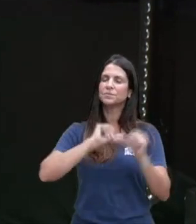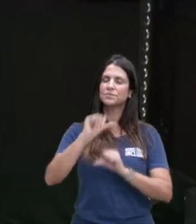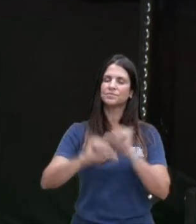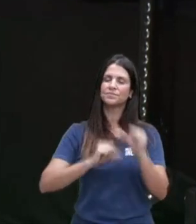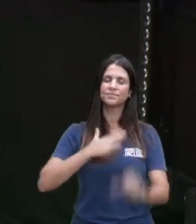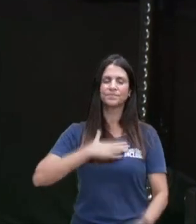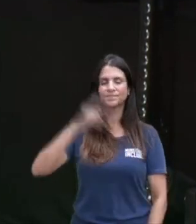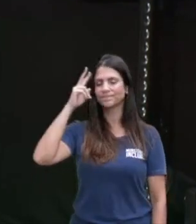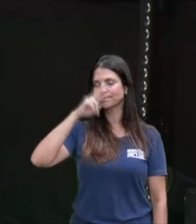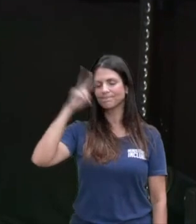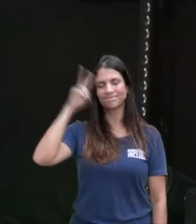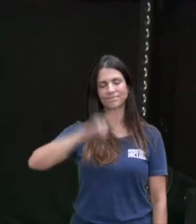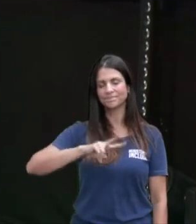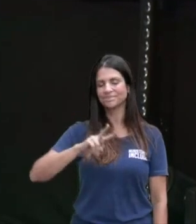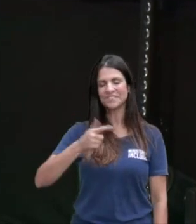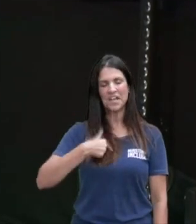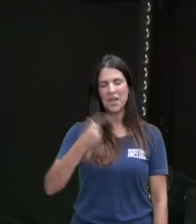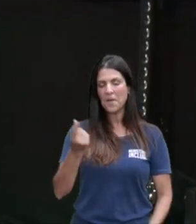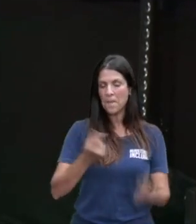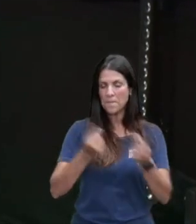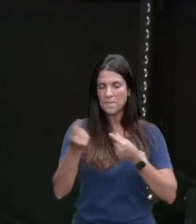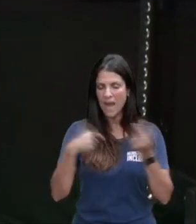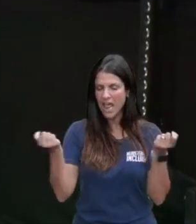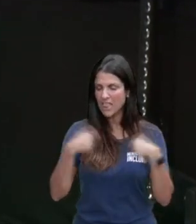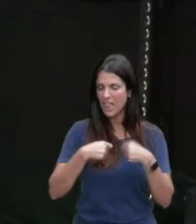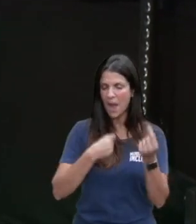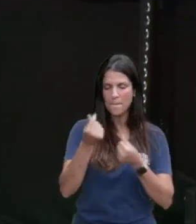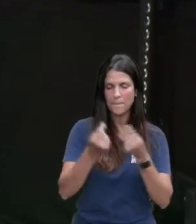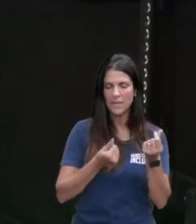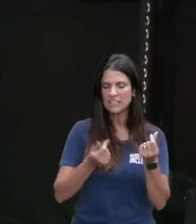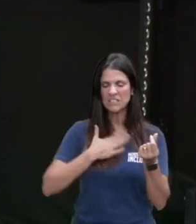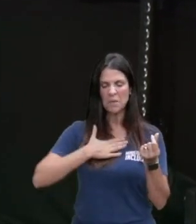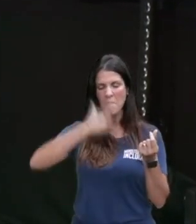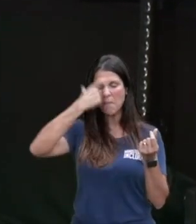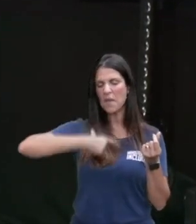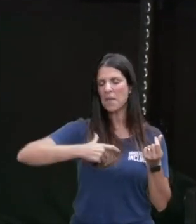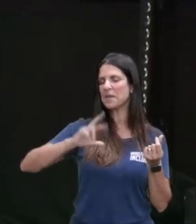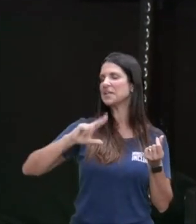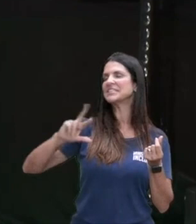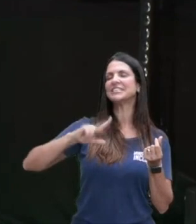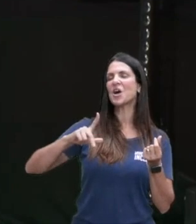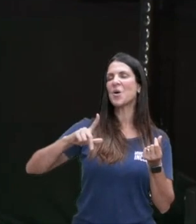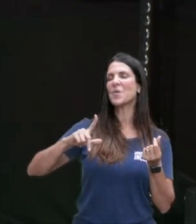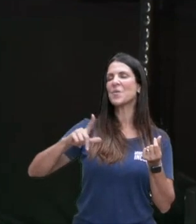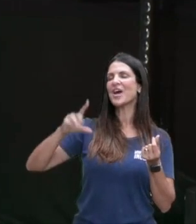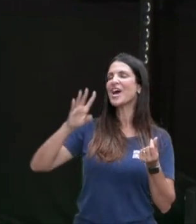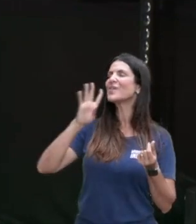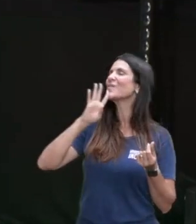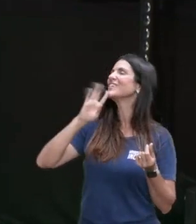e eu não vou definir mais preço para mim mesmo não e agora aquele que me conhece